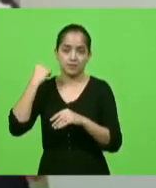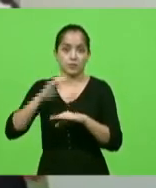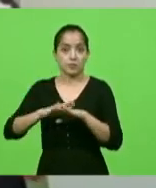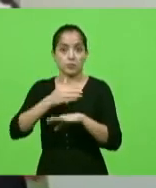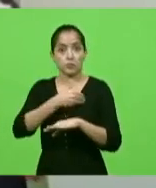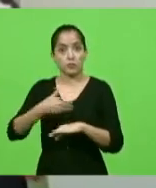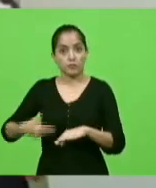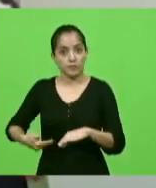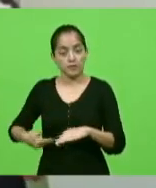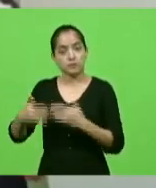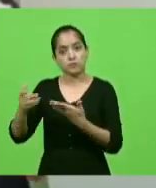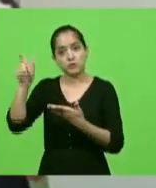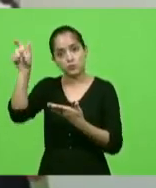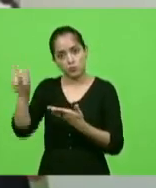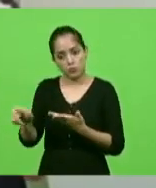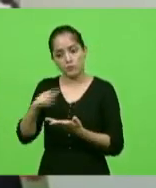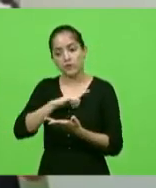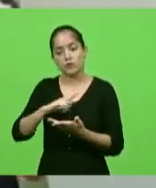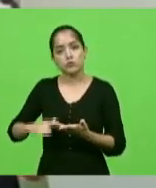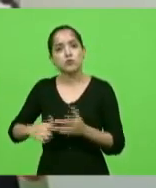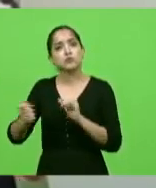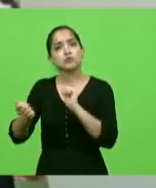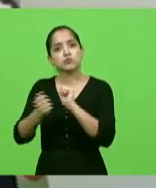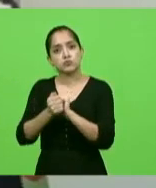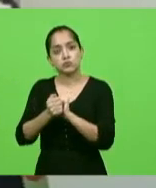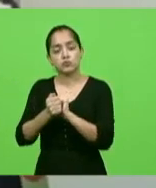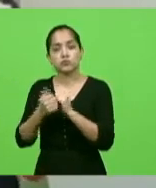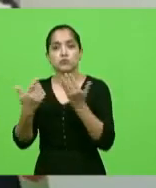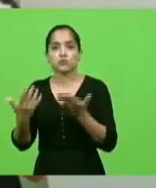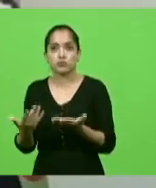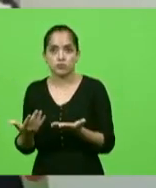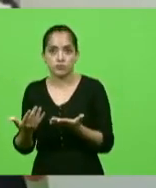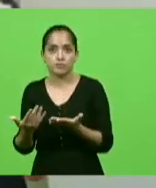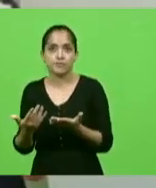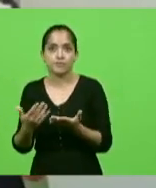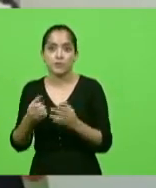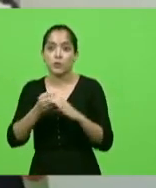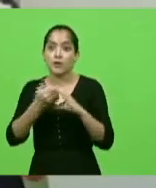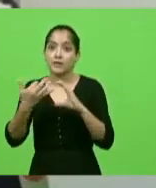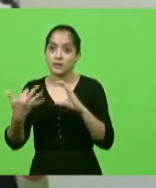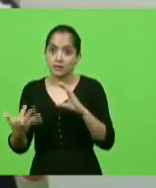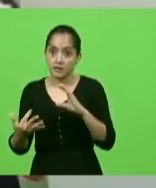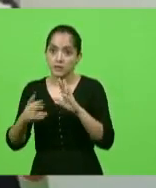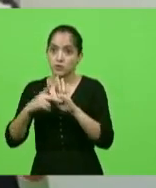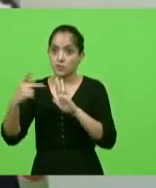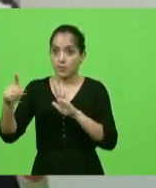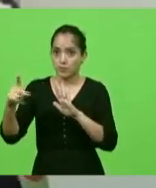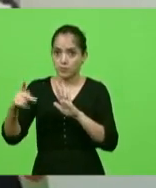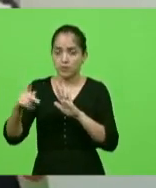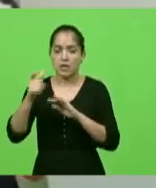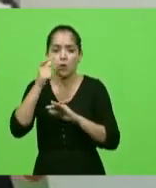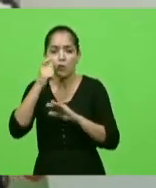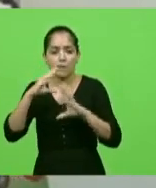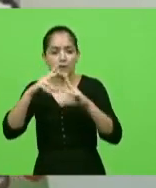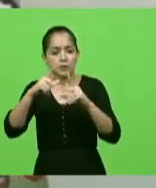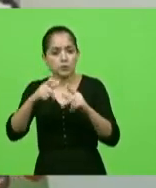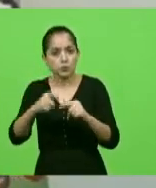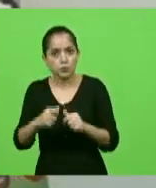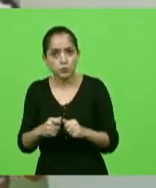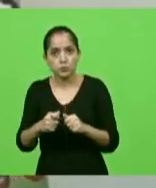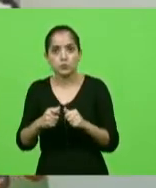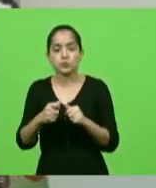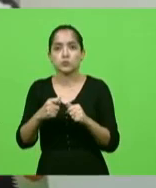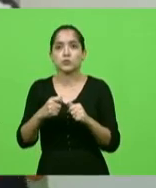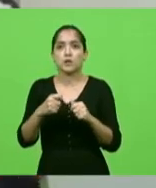e o governador junto dessas decisões porque tem sido uma característica do governador acompanhar todas as ações